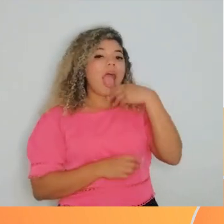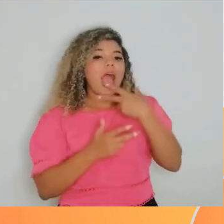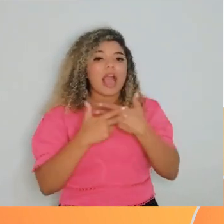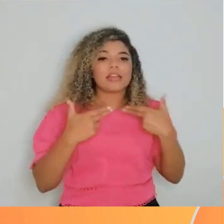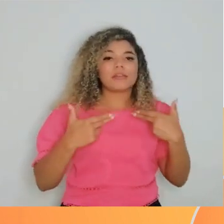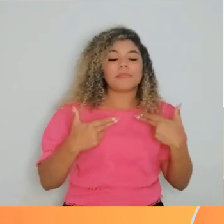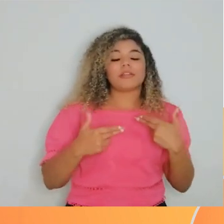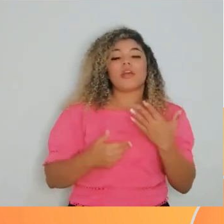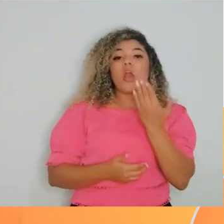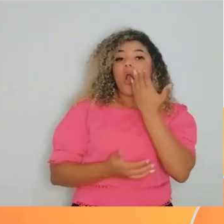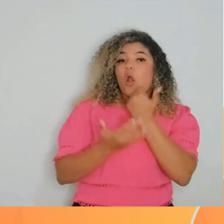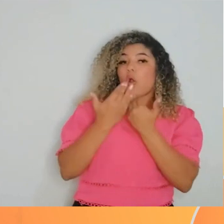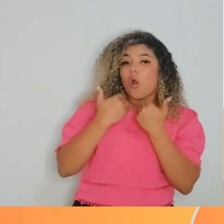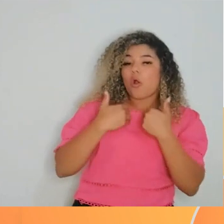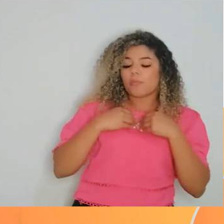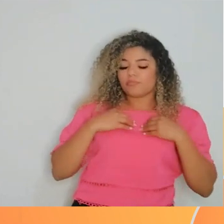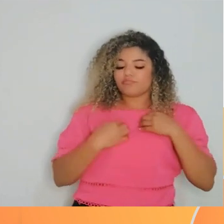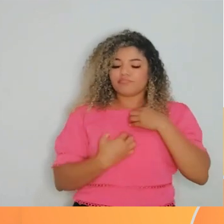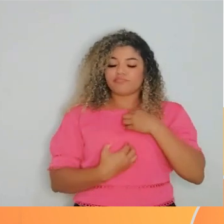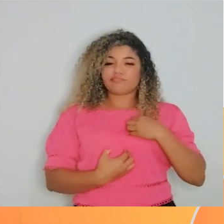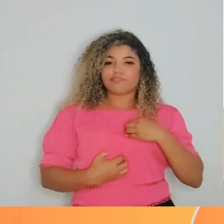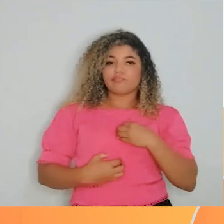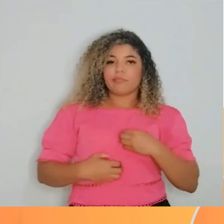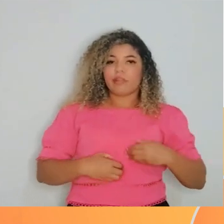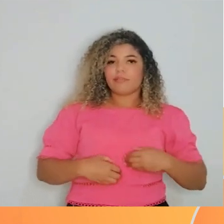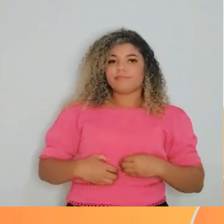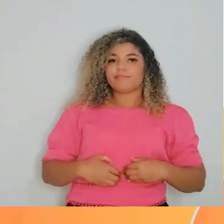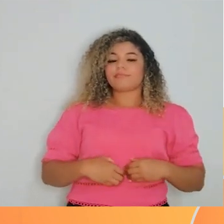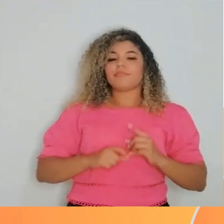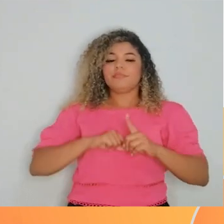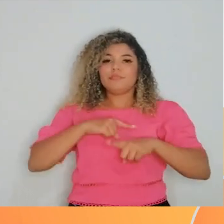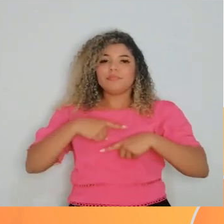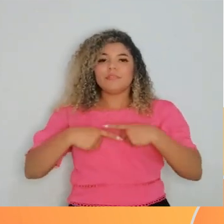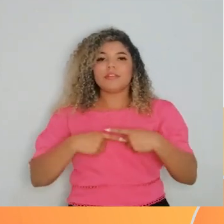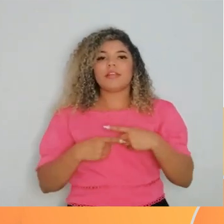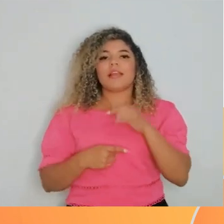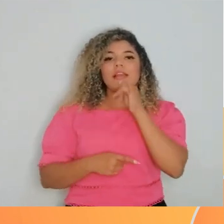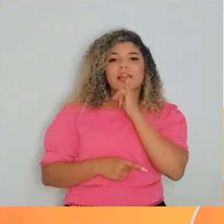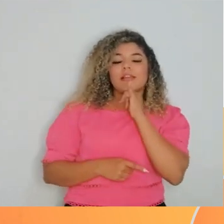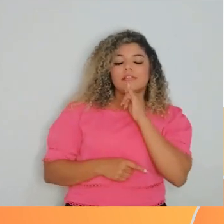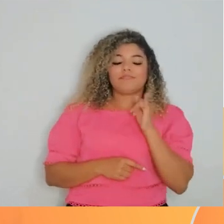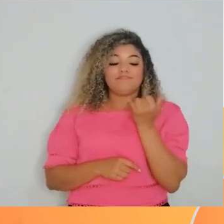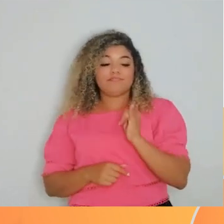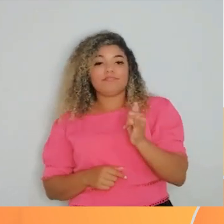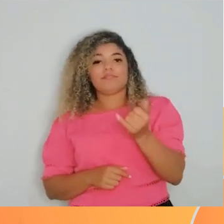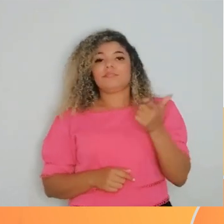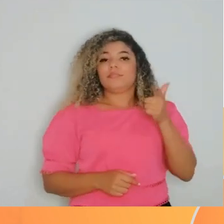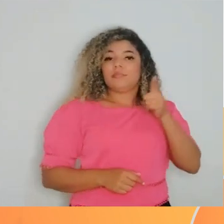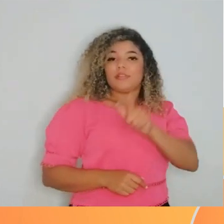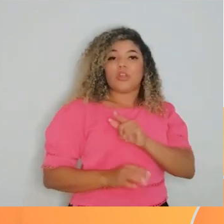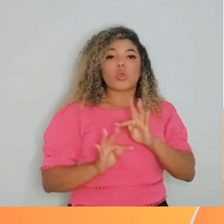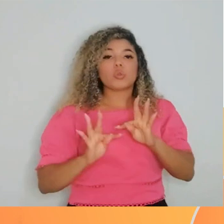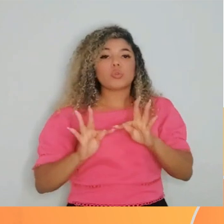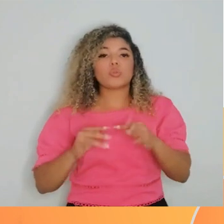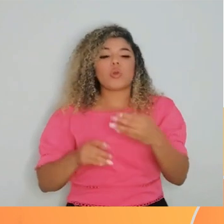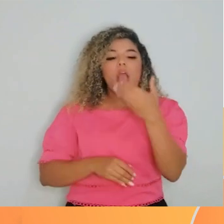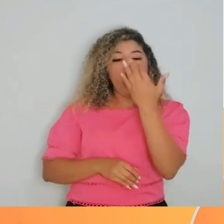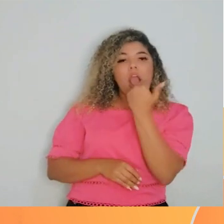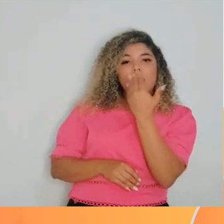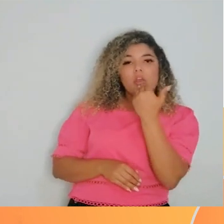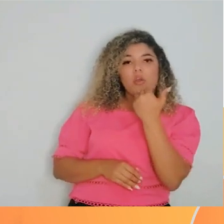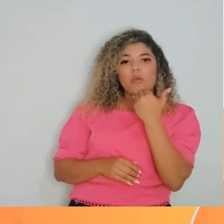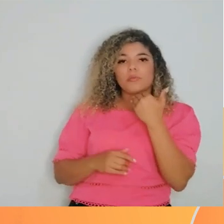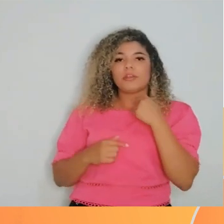quando ingeridas, são degradadas e utilizadas pelo organismo em processos como na obtenção de energia. Todo alimento que passa